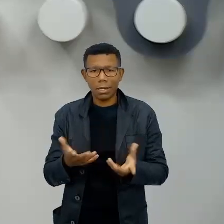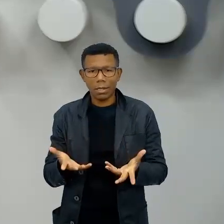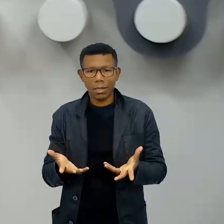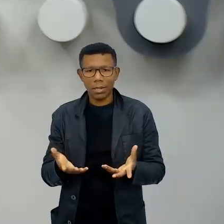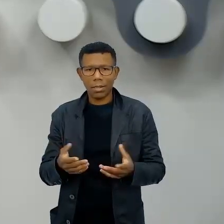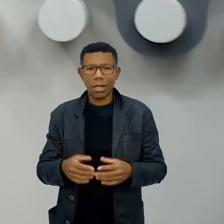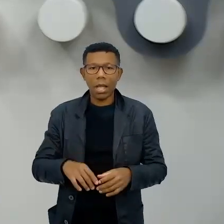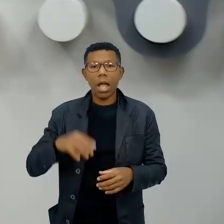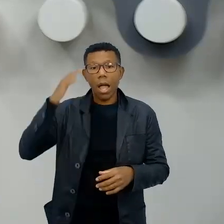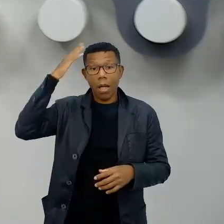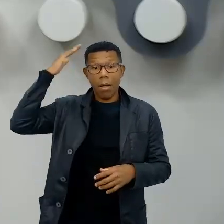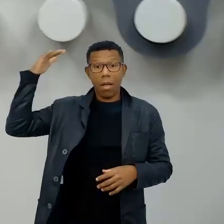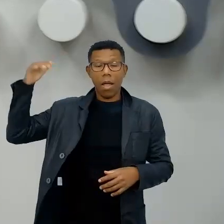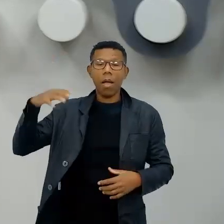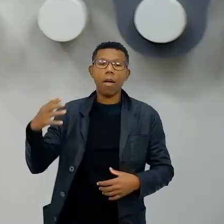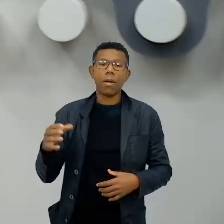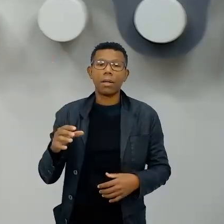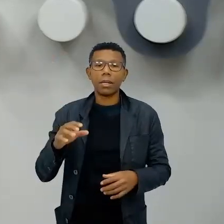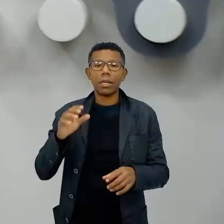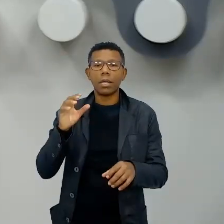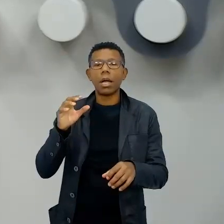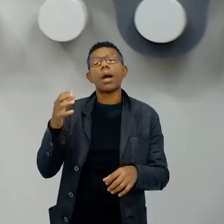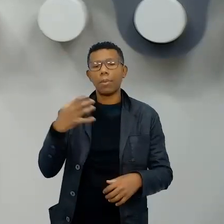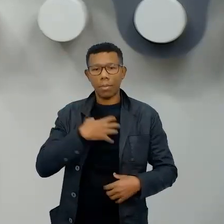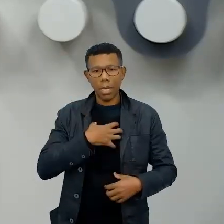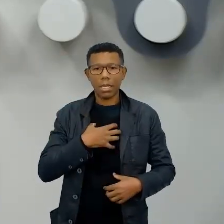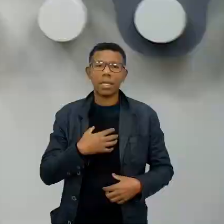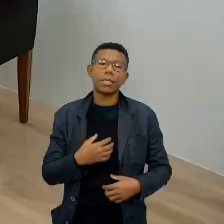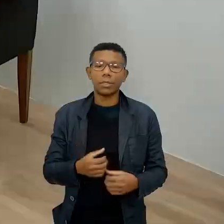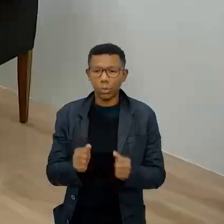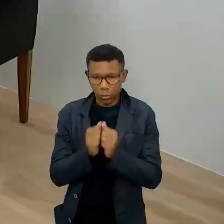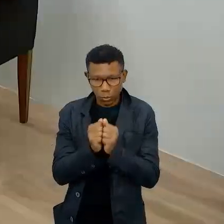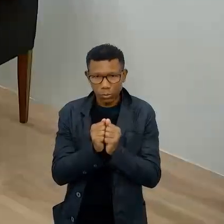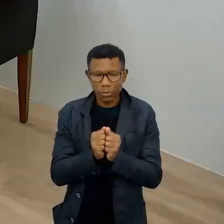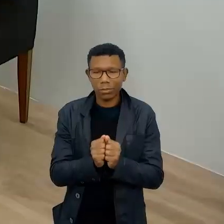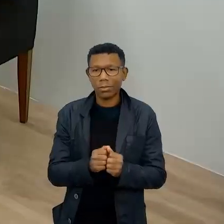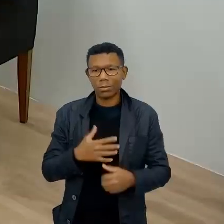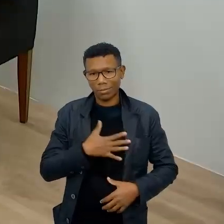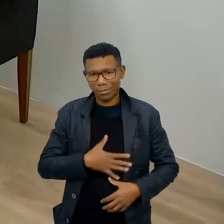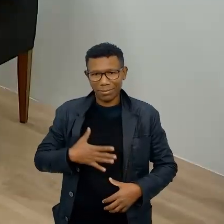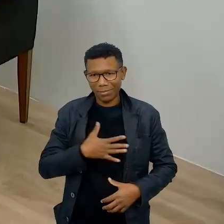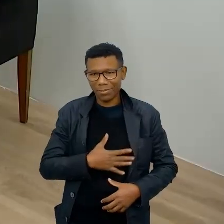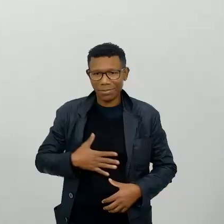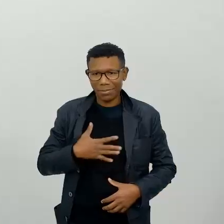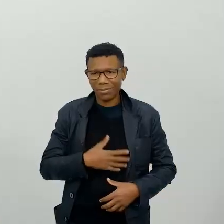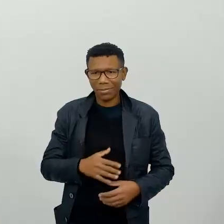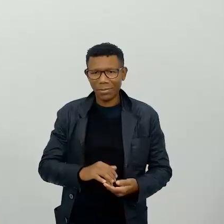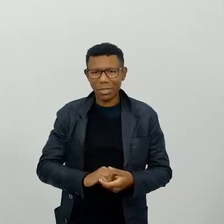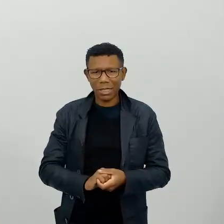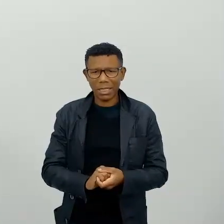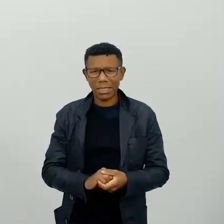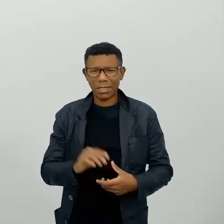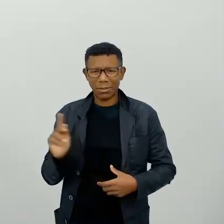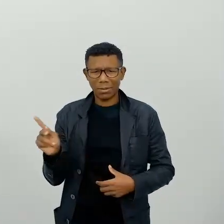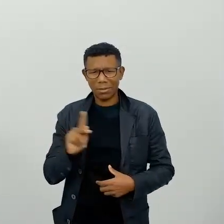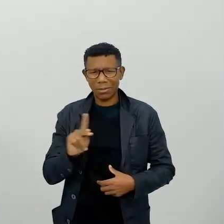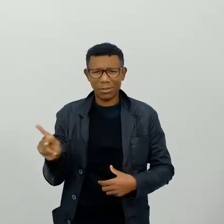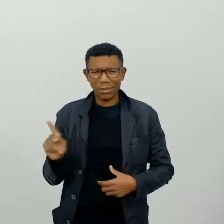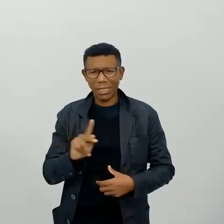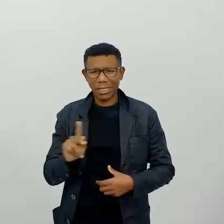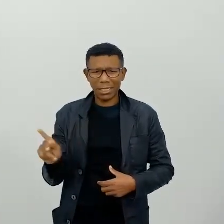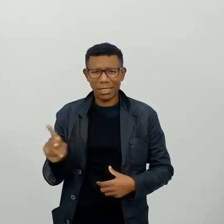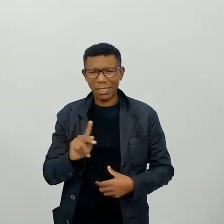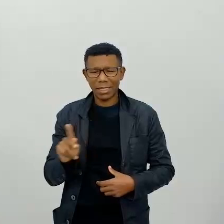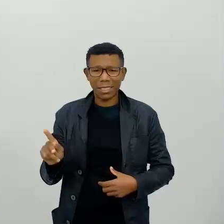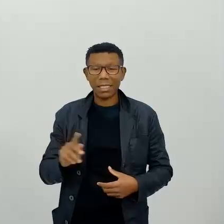artista plástico baiano, e tenho a honra de estar aqui com vocês. Olá, professores. Eu sou a professora